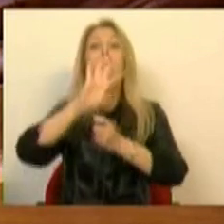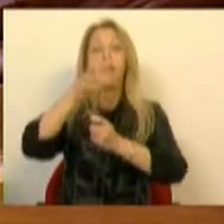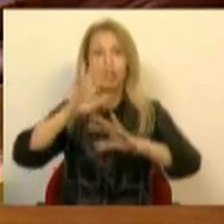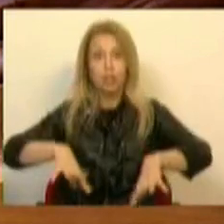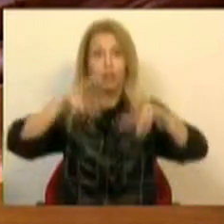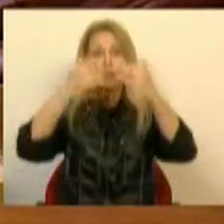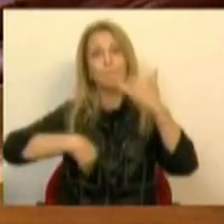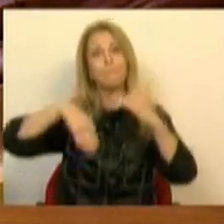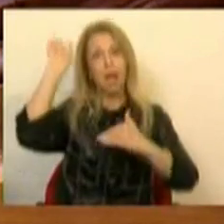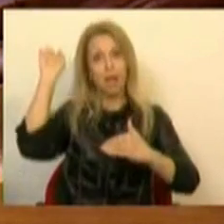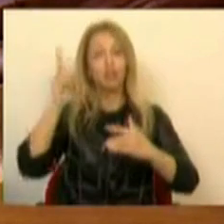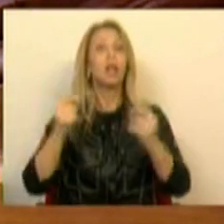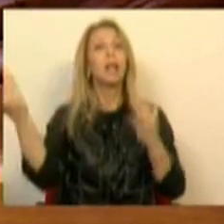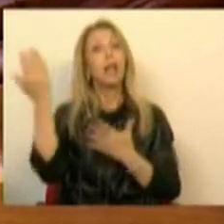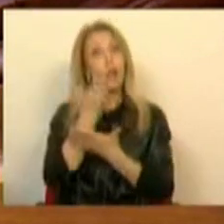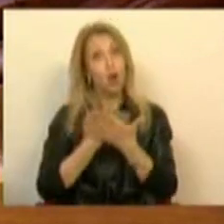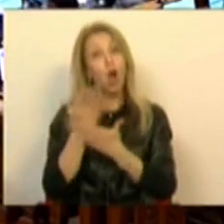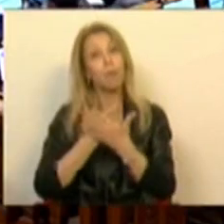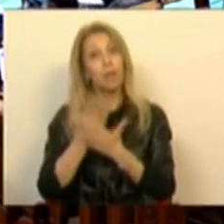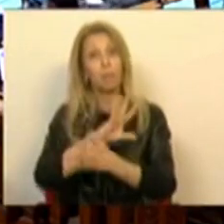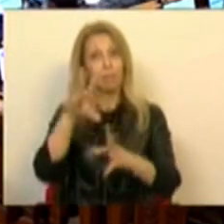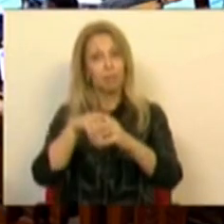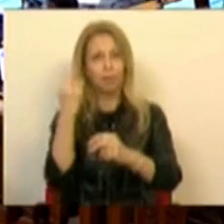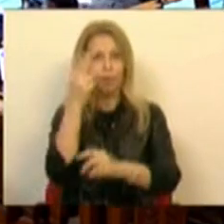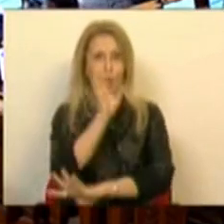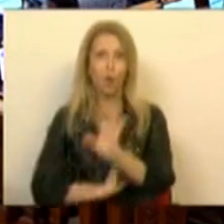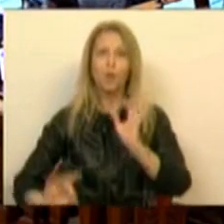desenvolvidos e de, economicamente, da União Europeia.